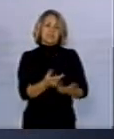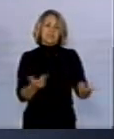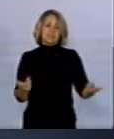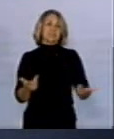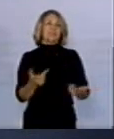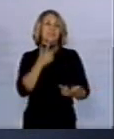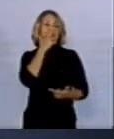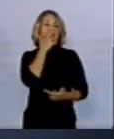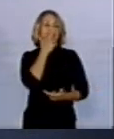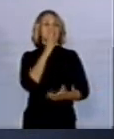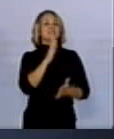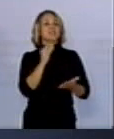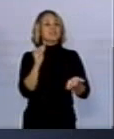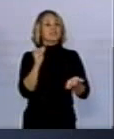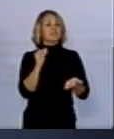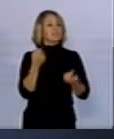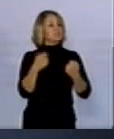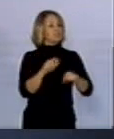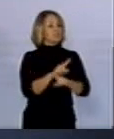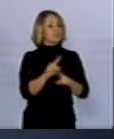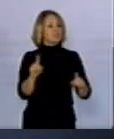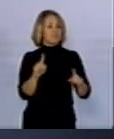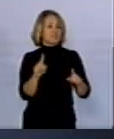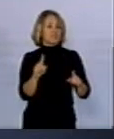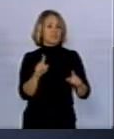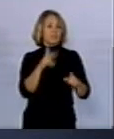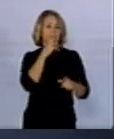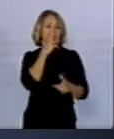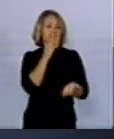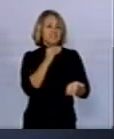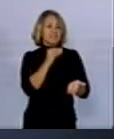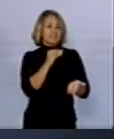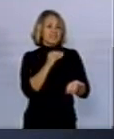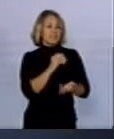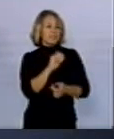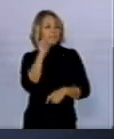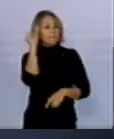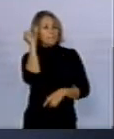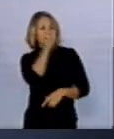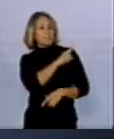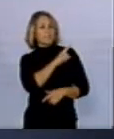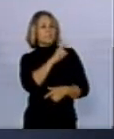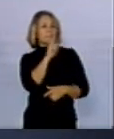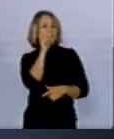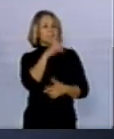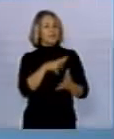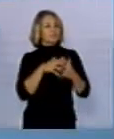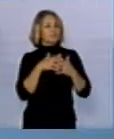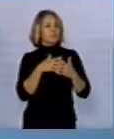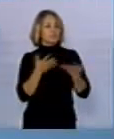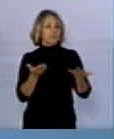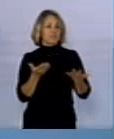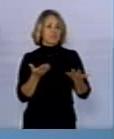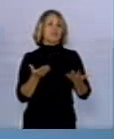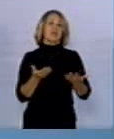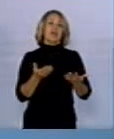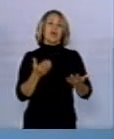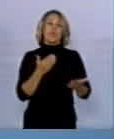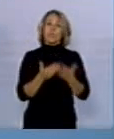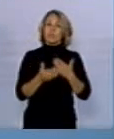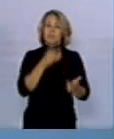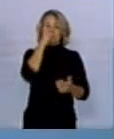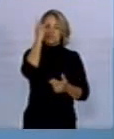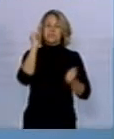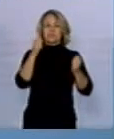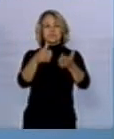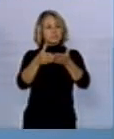licitação é desnecessária e, portanto, inexigível. Nesse caso, a autorização é um ato vinculado. Qualquer interessado pode